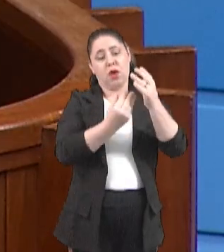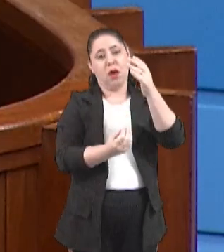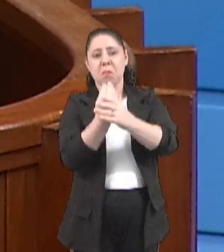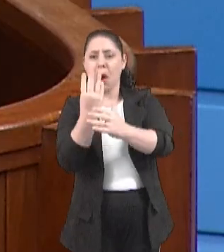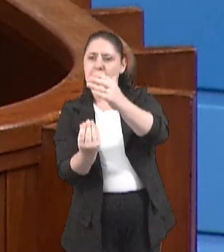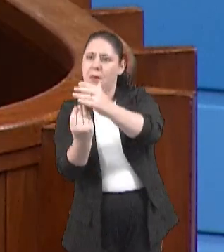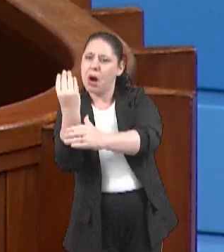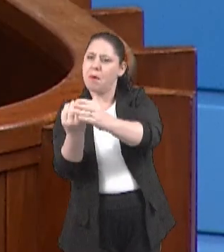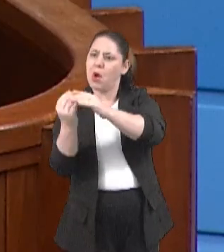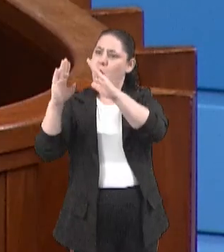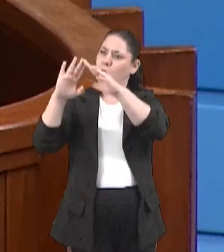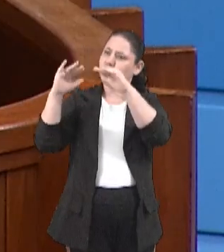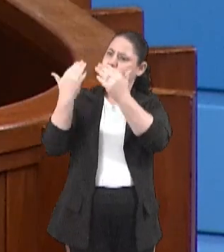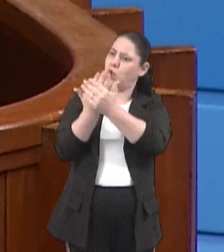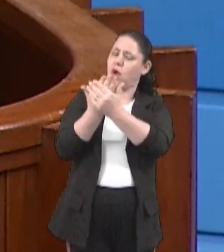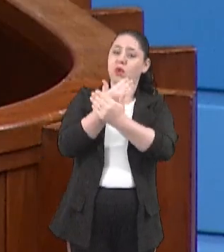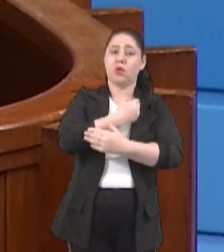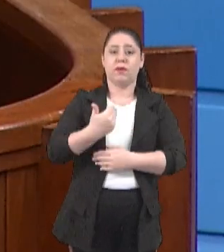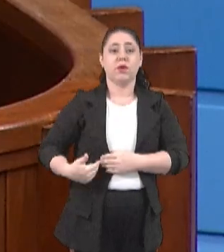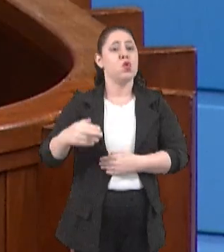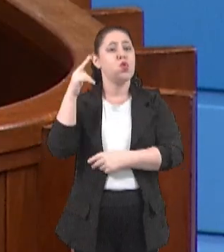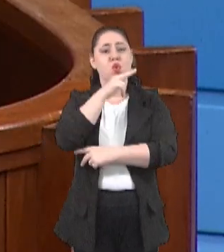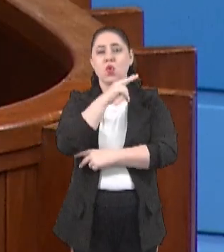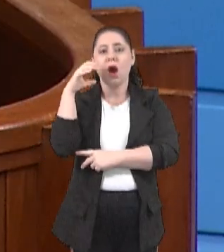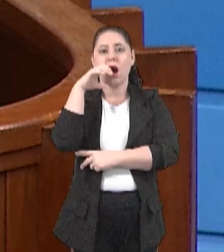criação de escola, e o governo do Estado tem que